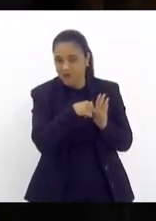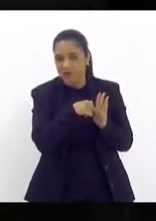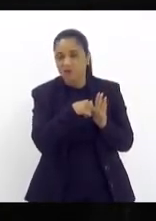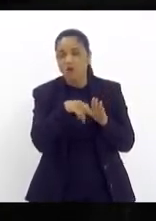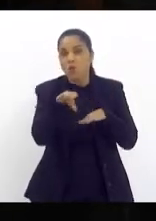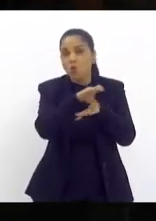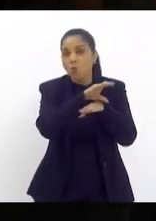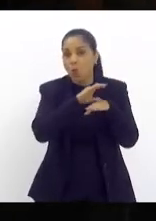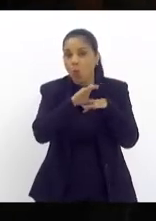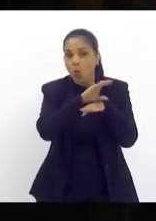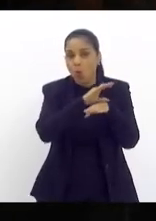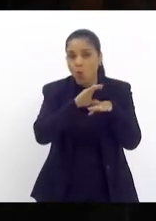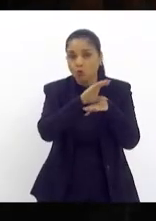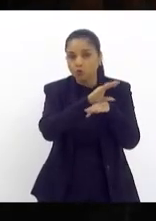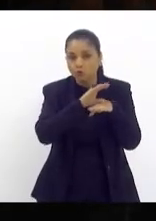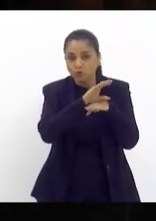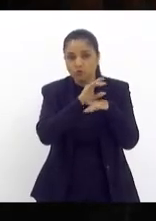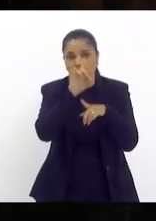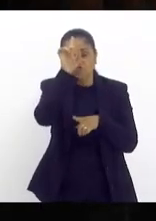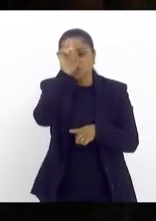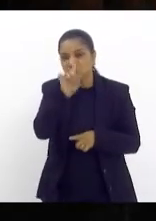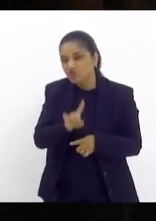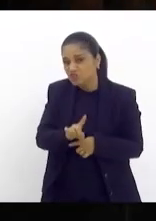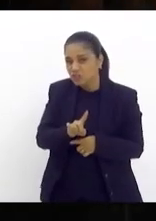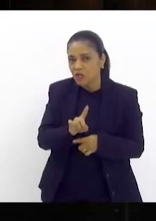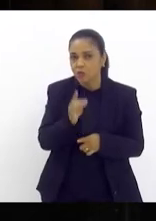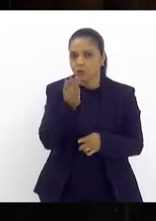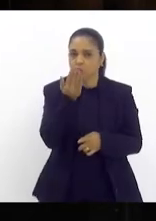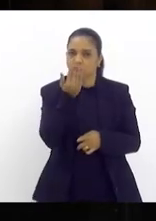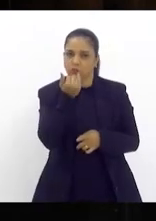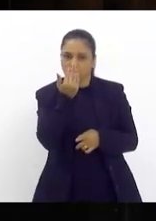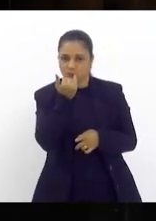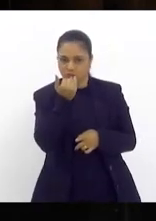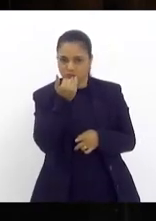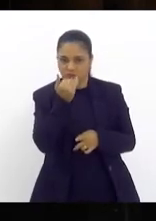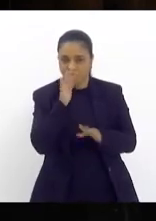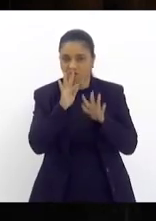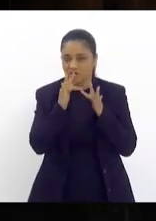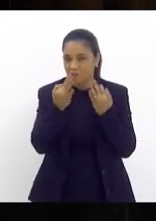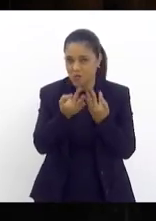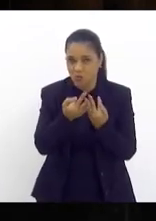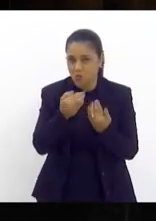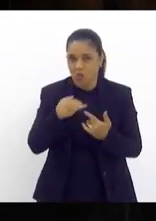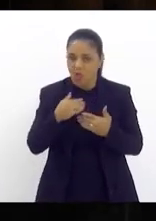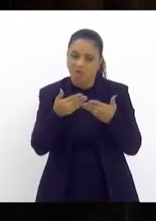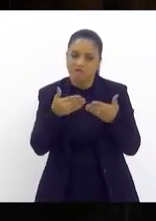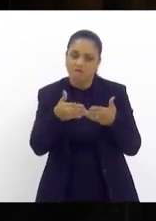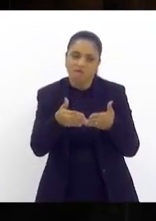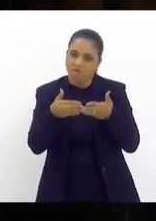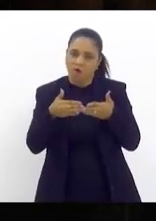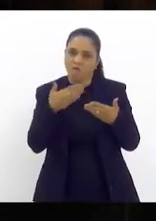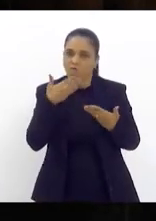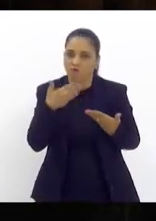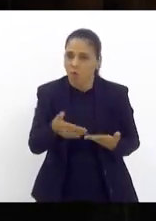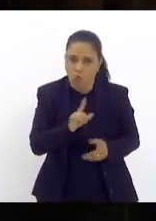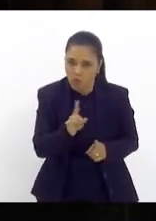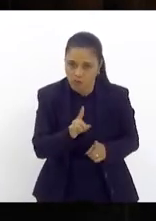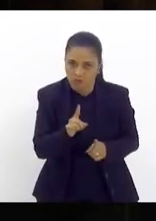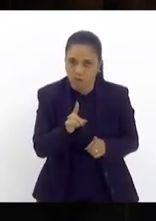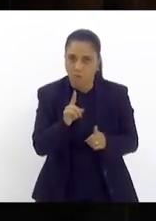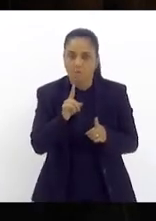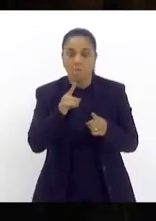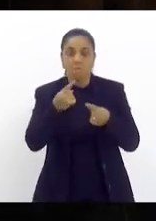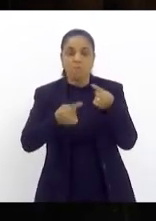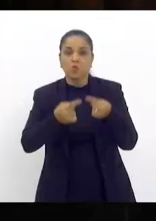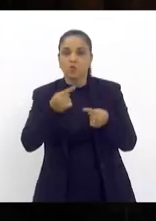público garantir a segurança alimentar e nutricional das pessoas. Isso não é um favor eleitoral. Isso não é uma política de governo,